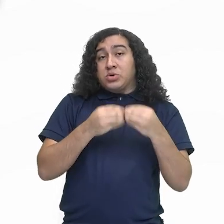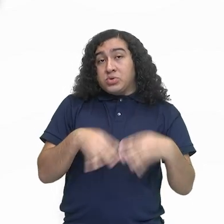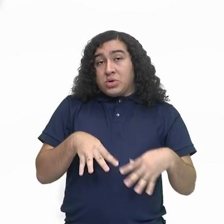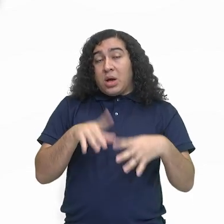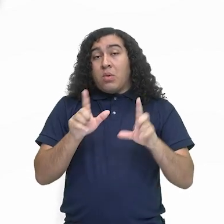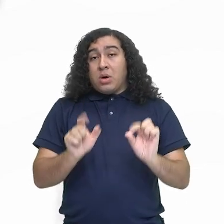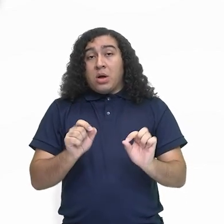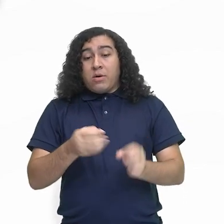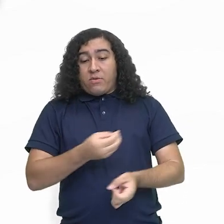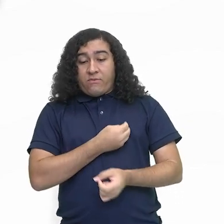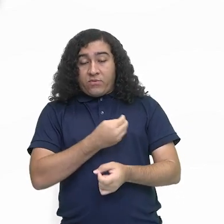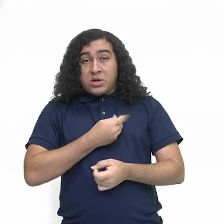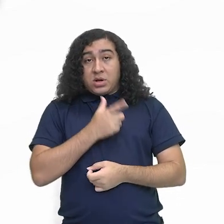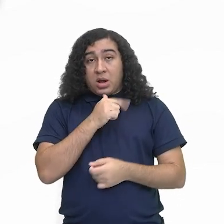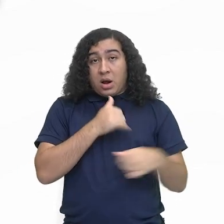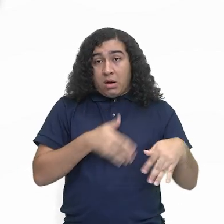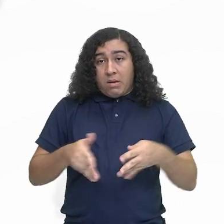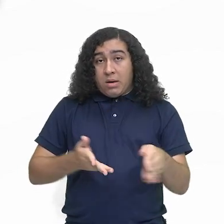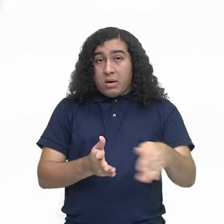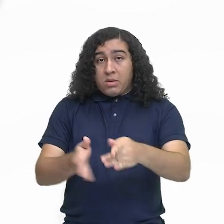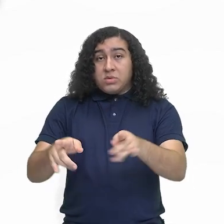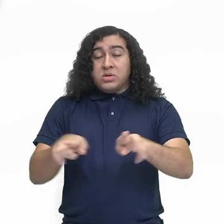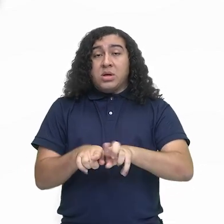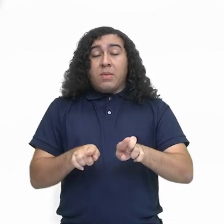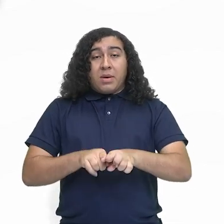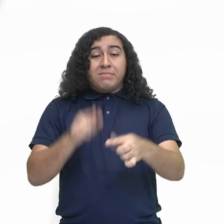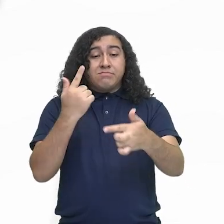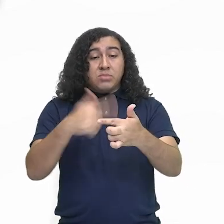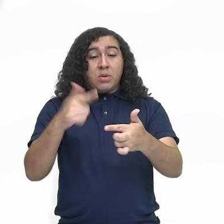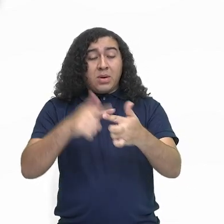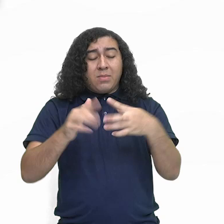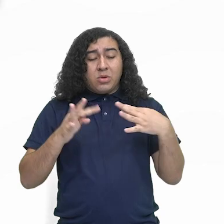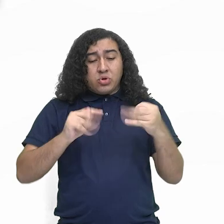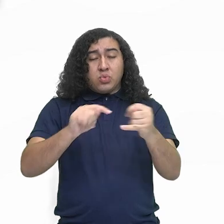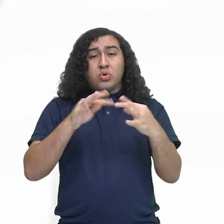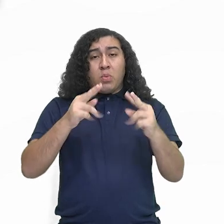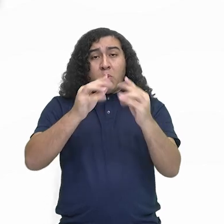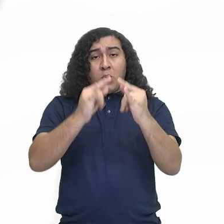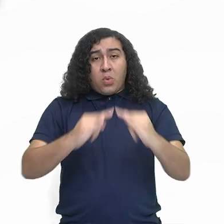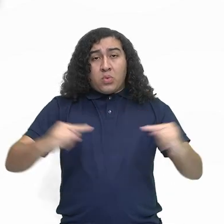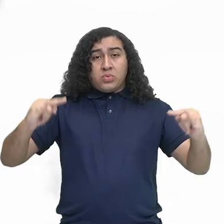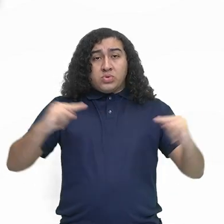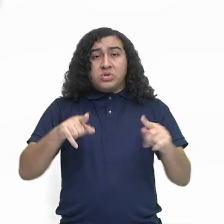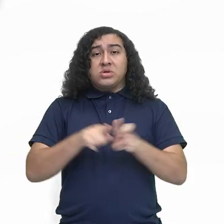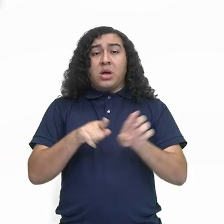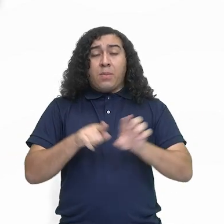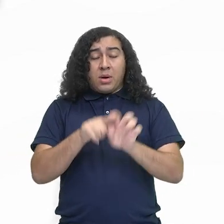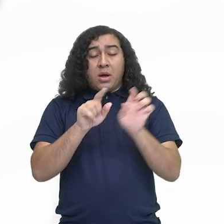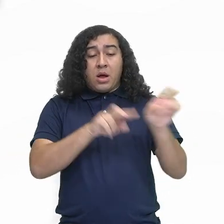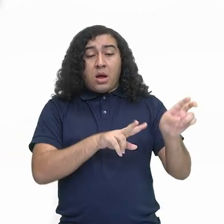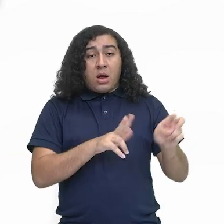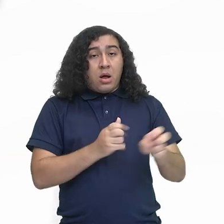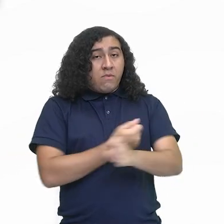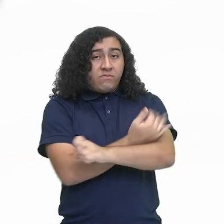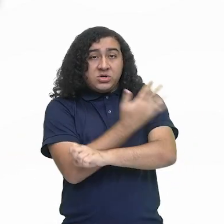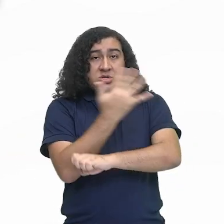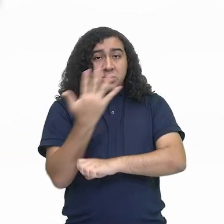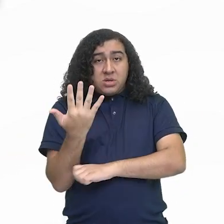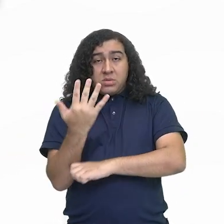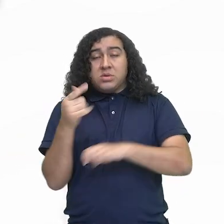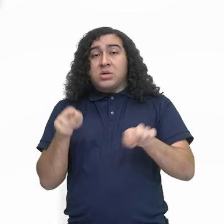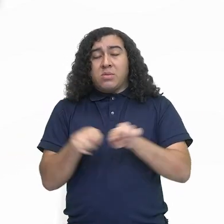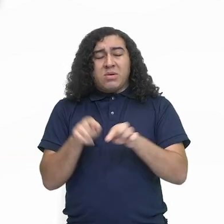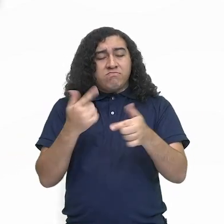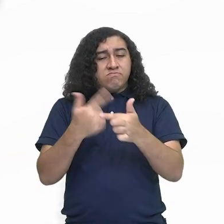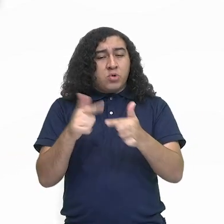aquáticas, danificando aí os monumentos, pontes, a vegetação também, trazendo